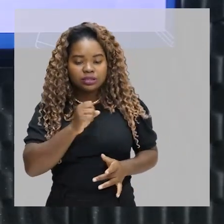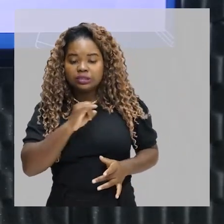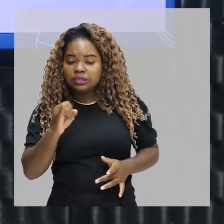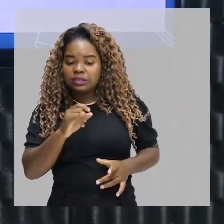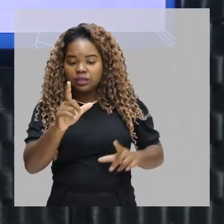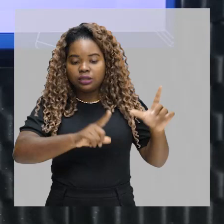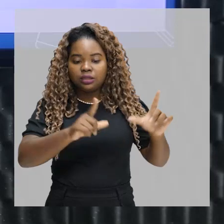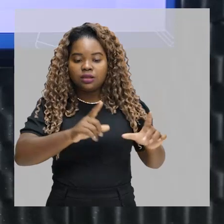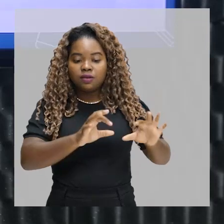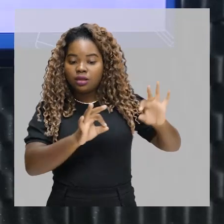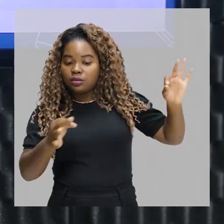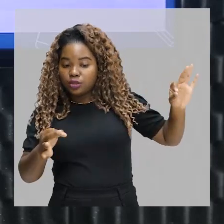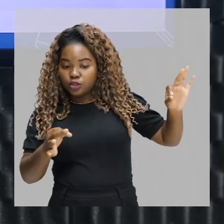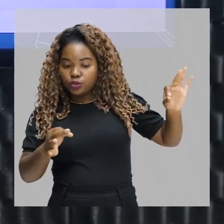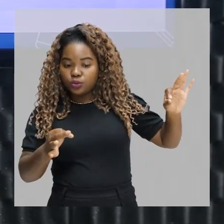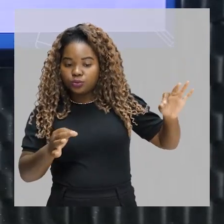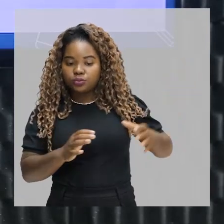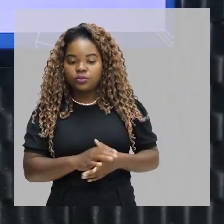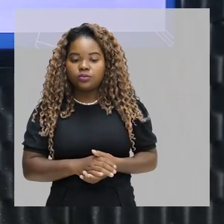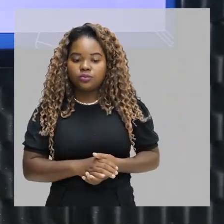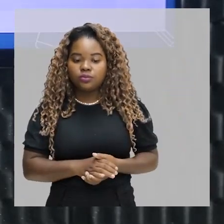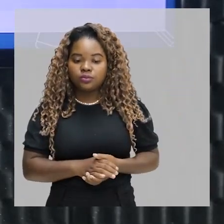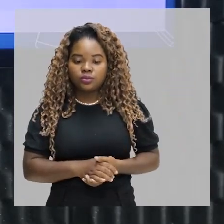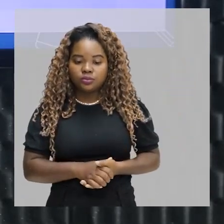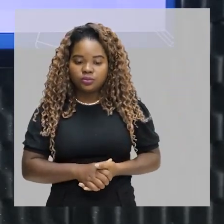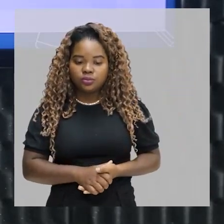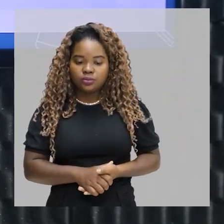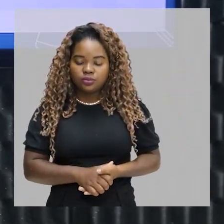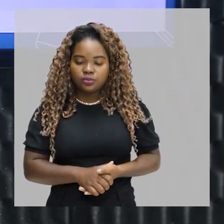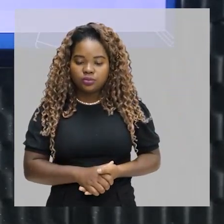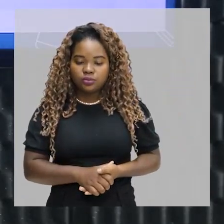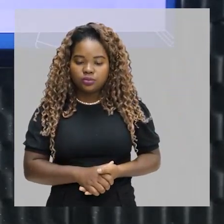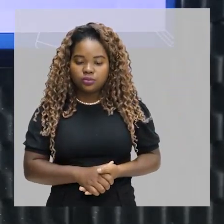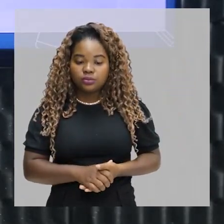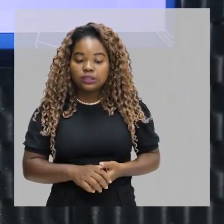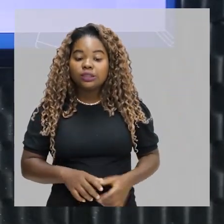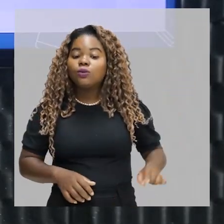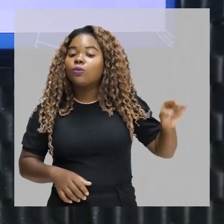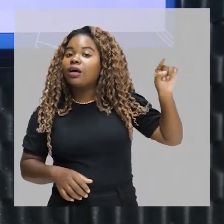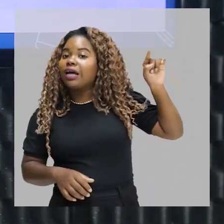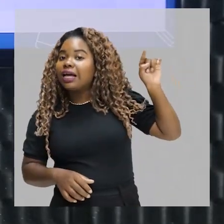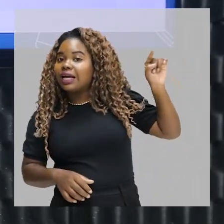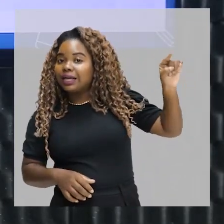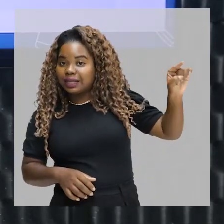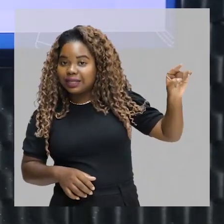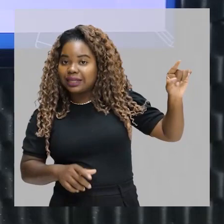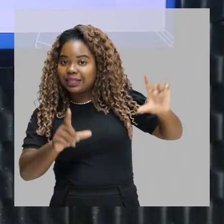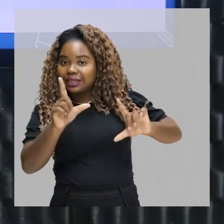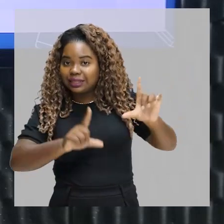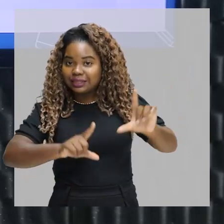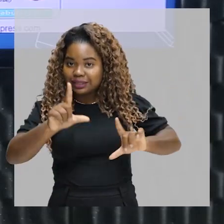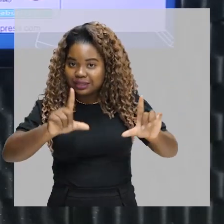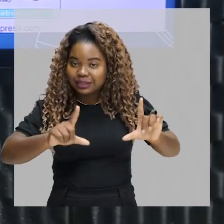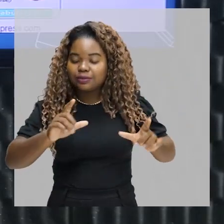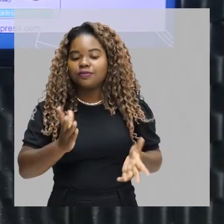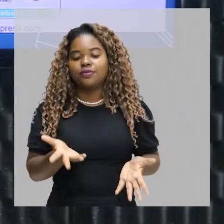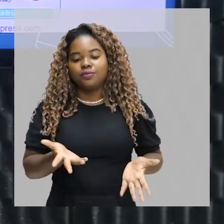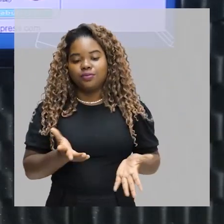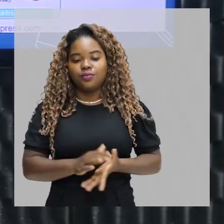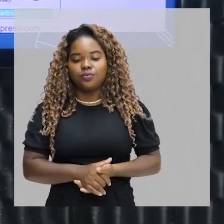TV estivesse longe, eu iria dizer that TV, aquela TV, tá?